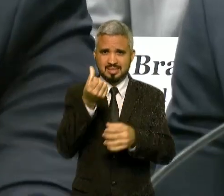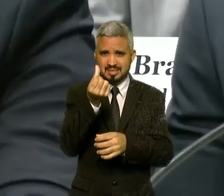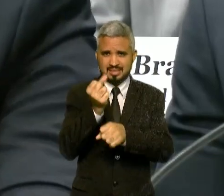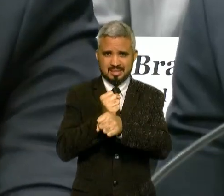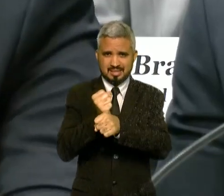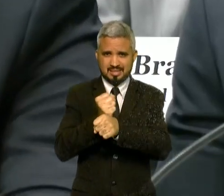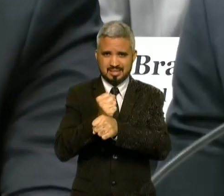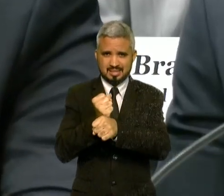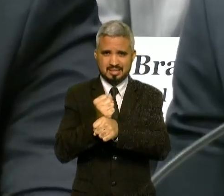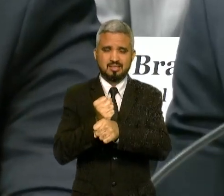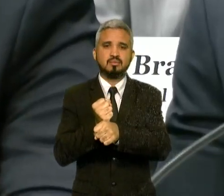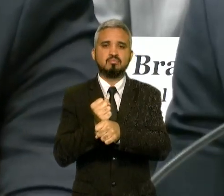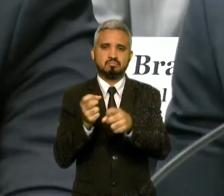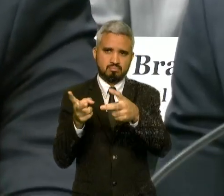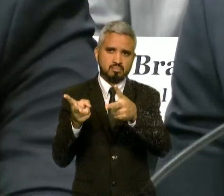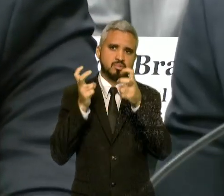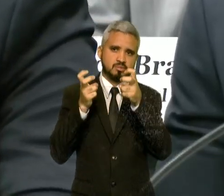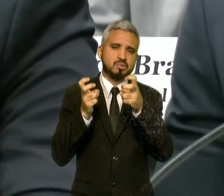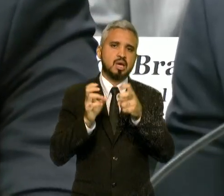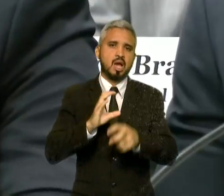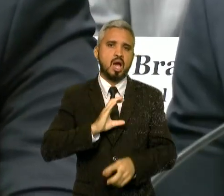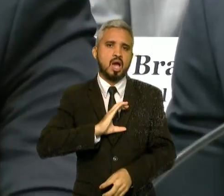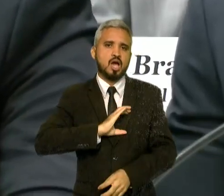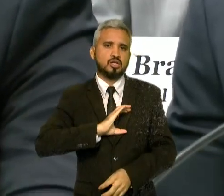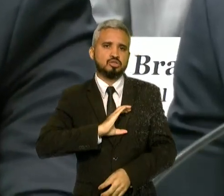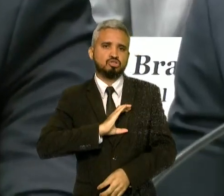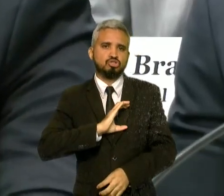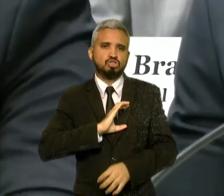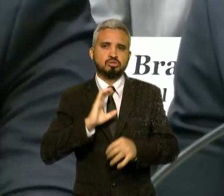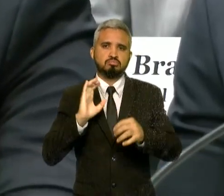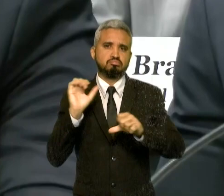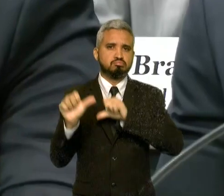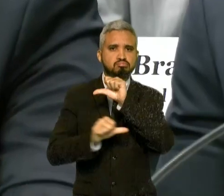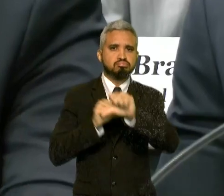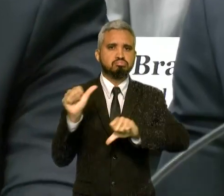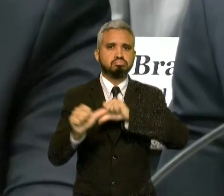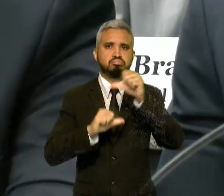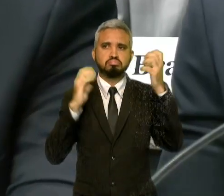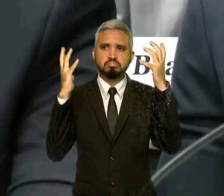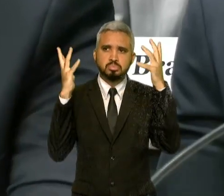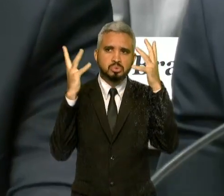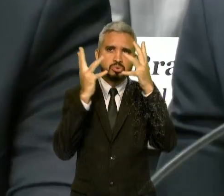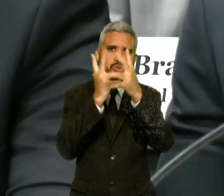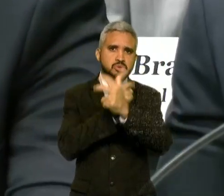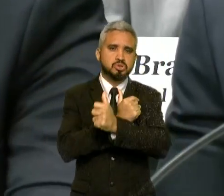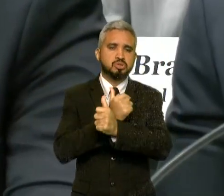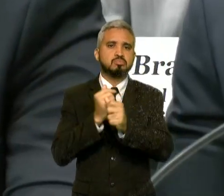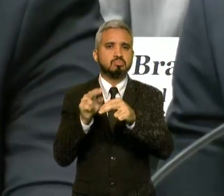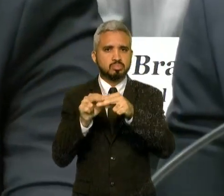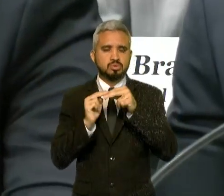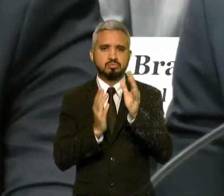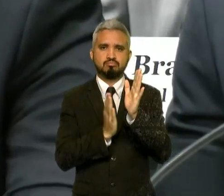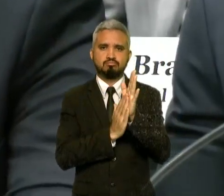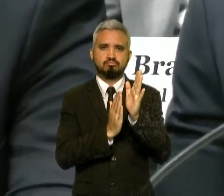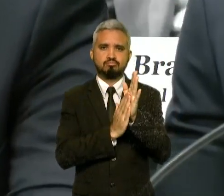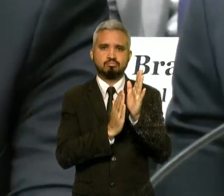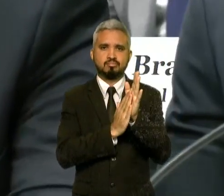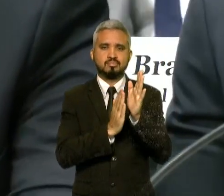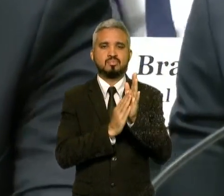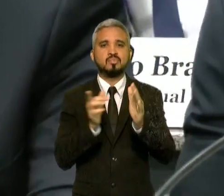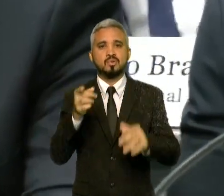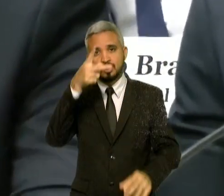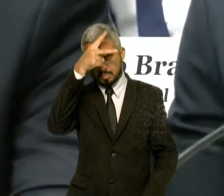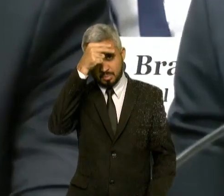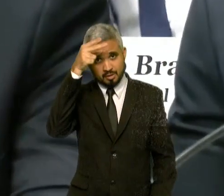está sendo muito bem cuidada. E isso a gente deve vangloriar não só o trabalho do prefeito Fábio Gentil, mas